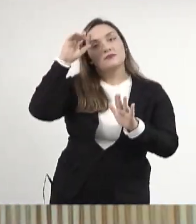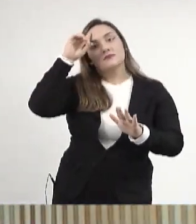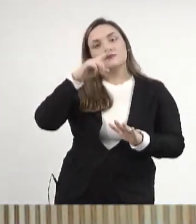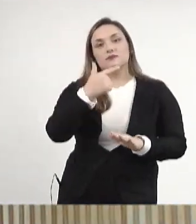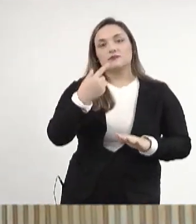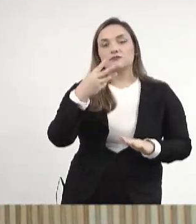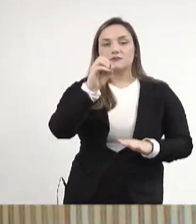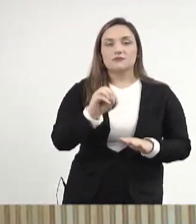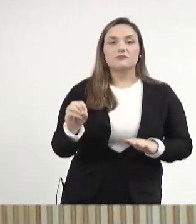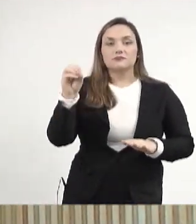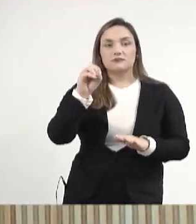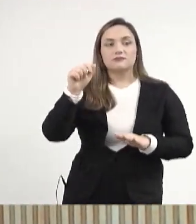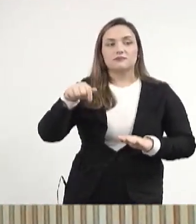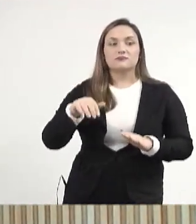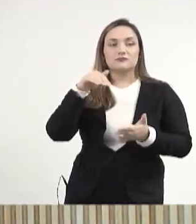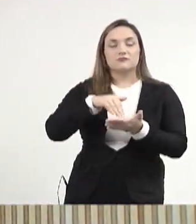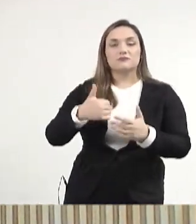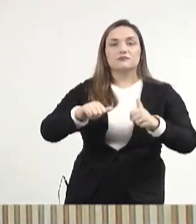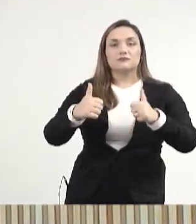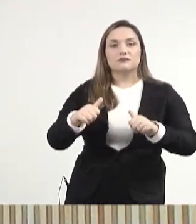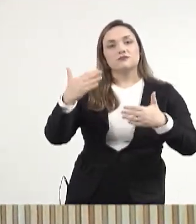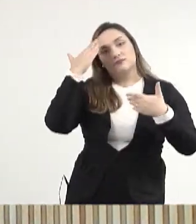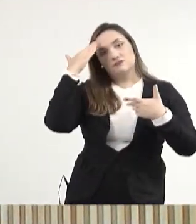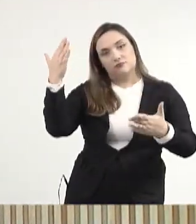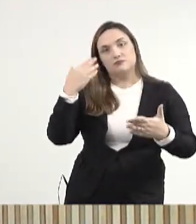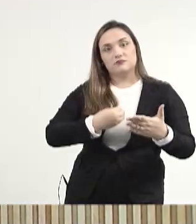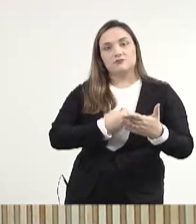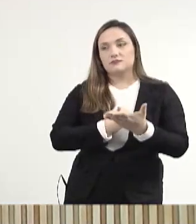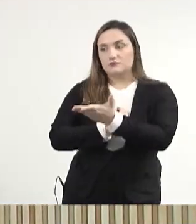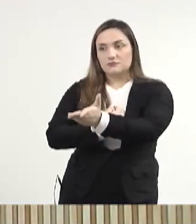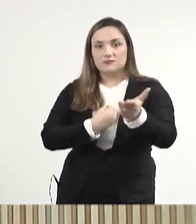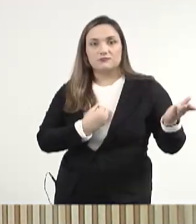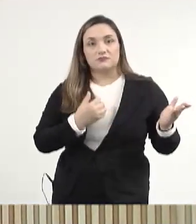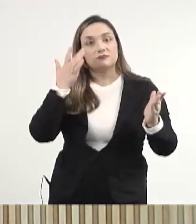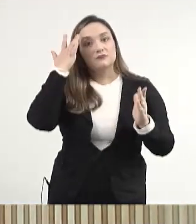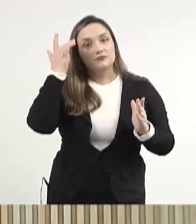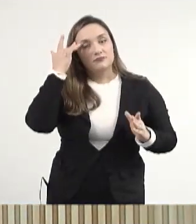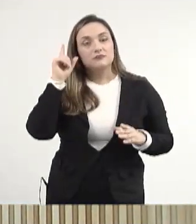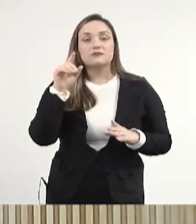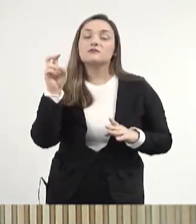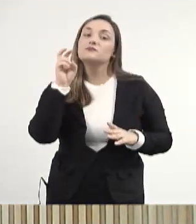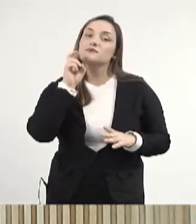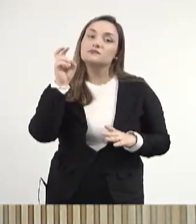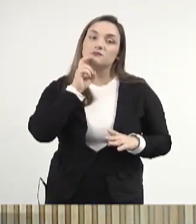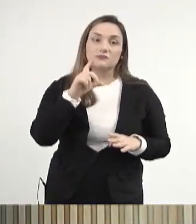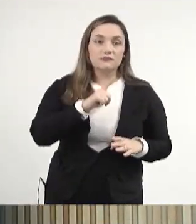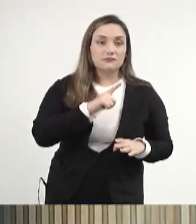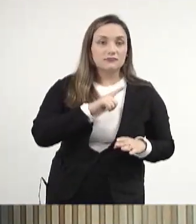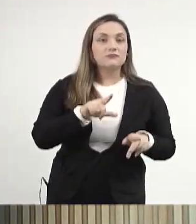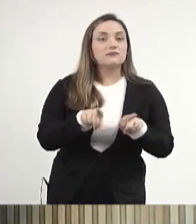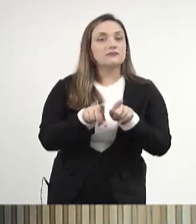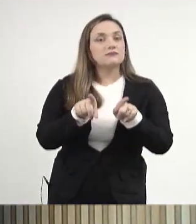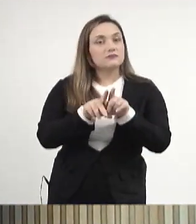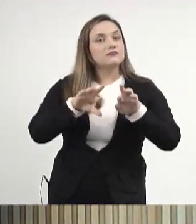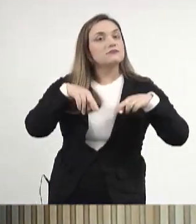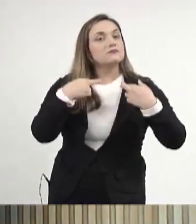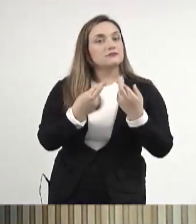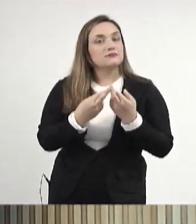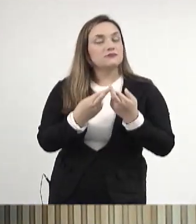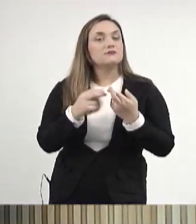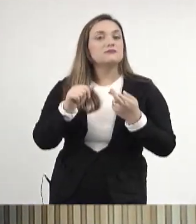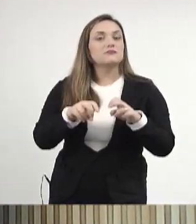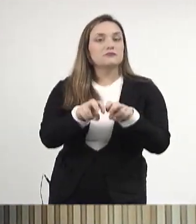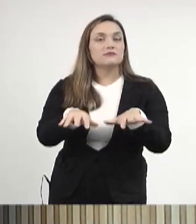23 de outubro, aqui do Redação Final, agradecendo muito pela sua audiência. Lembrando que amanhã, quinta-feira, também é dia de trabalhos